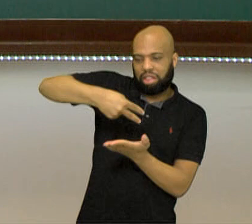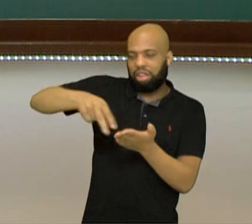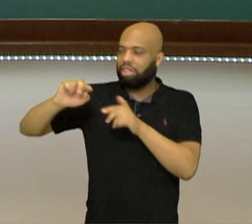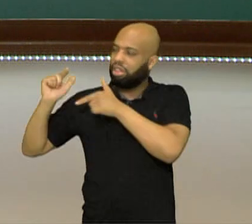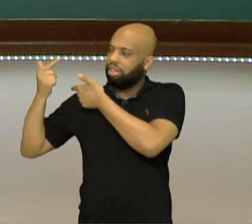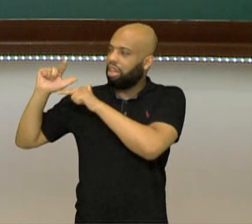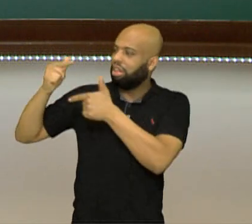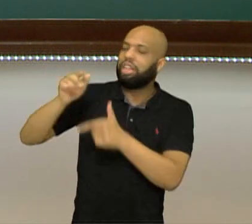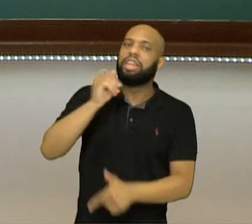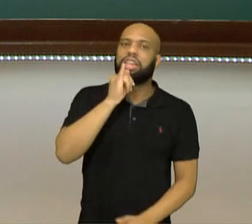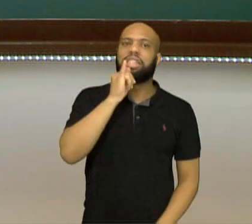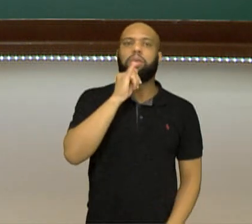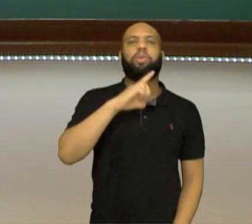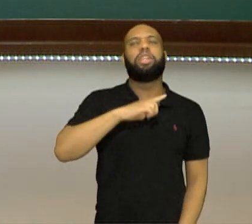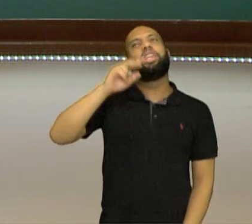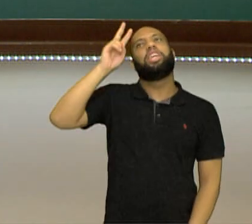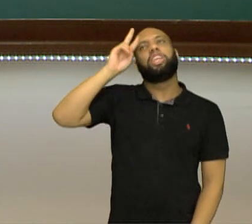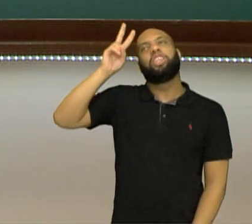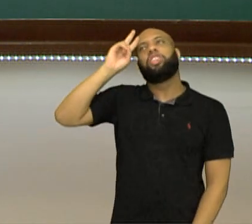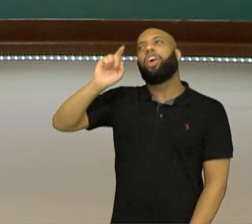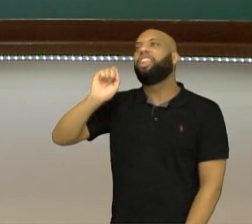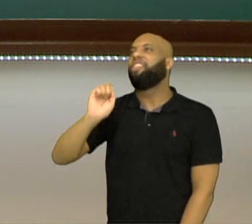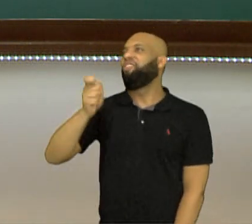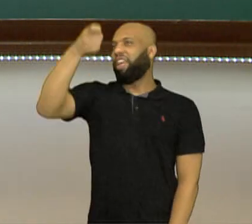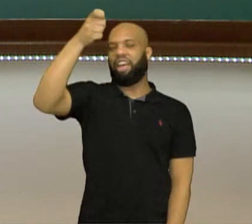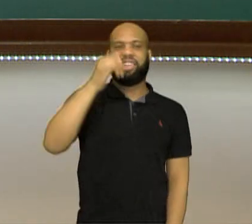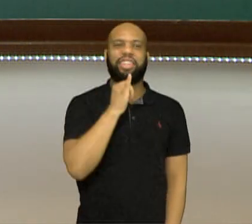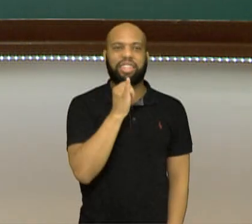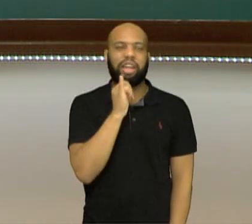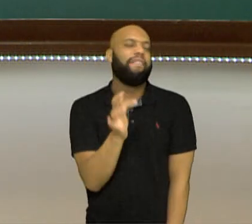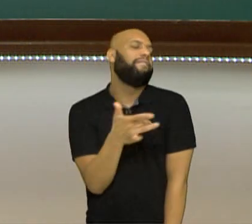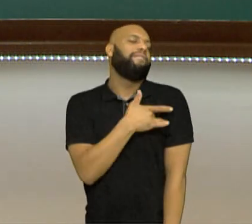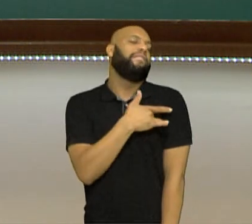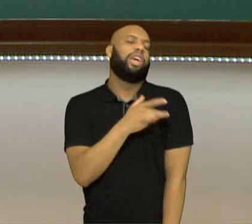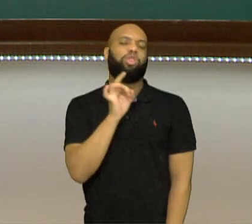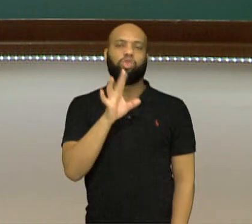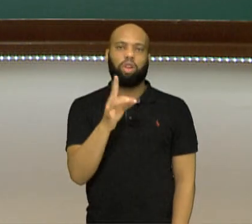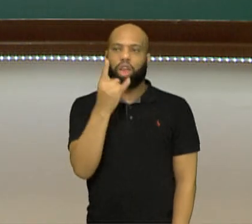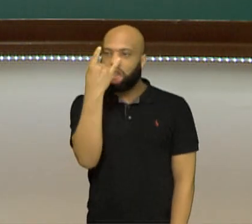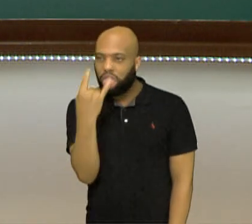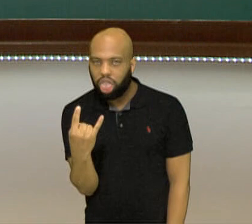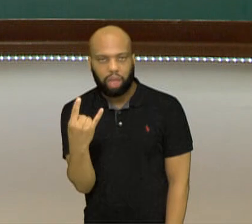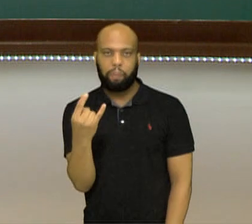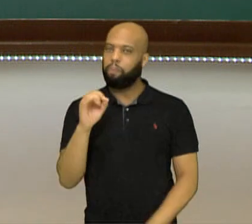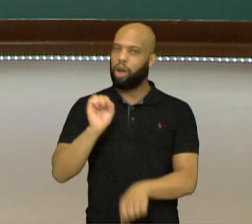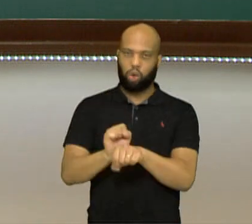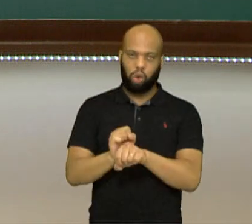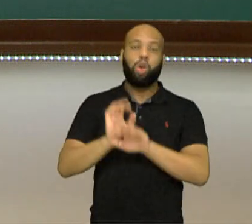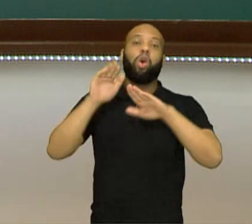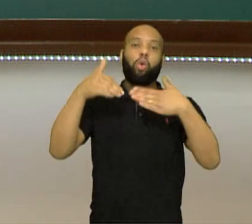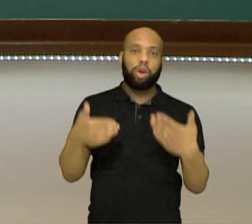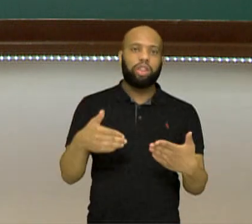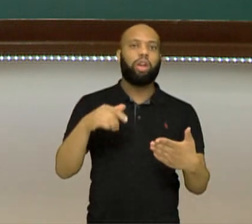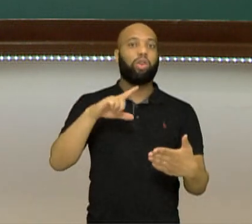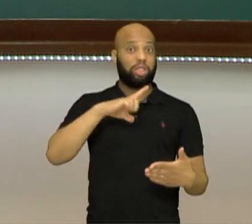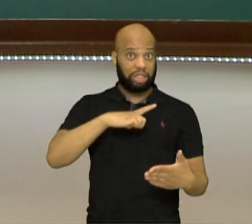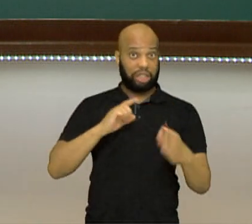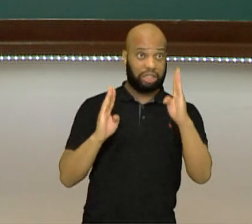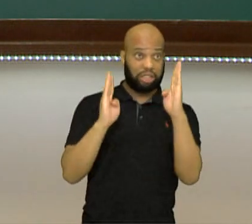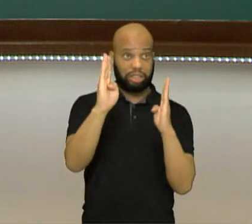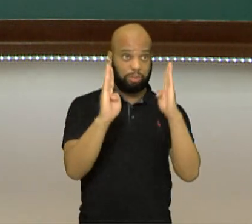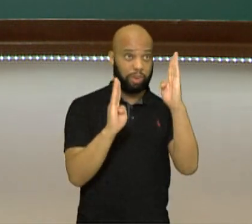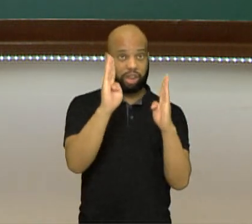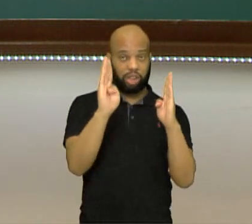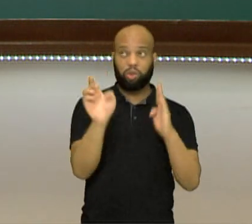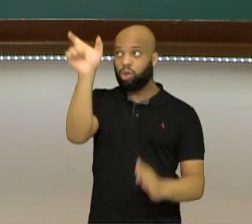das fadas, uma história apaixonada, isso não chamava a atenção das pessoas. E aí, nesse entremeio, vai surgir quem?